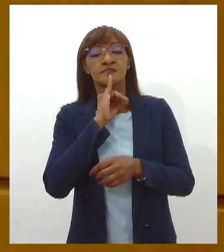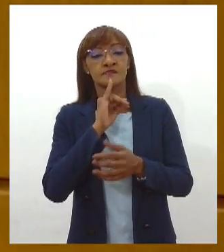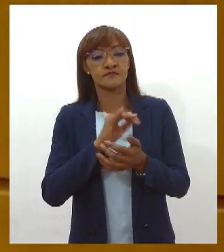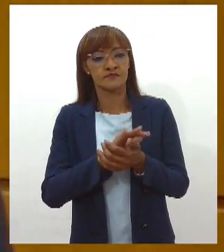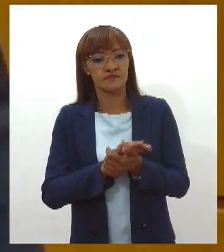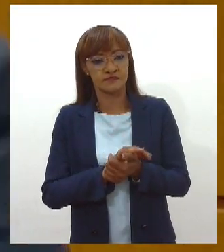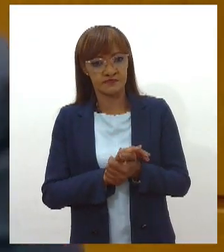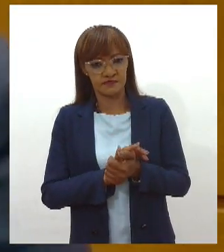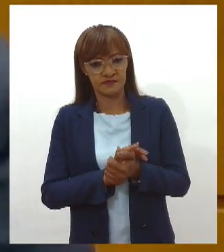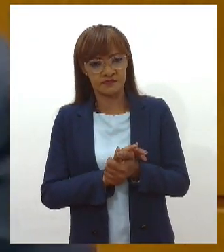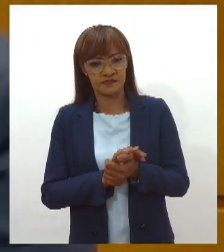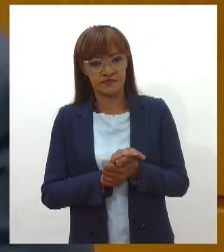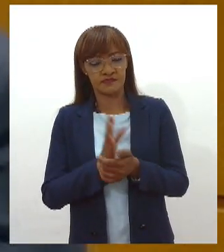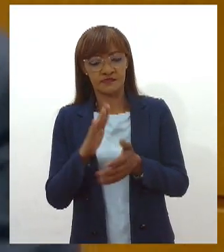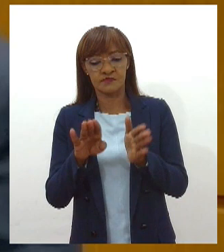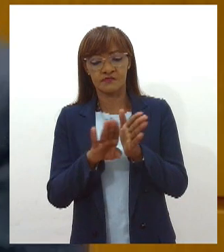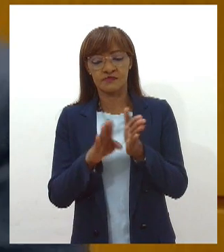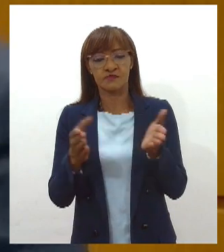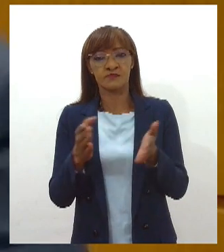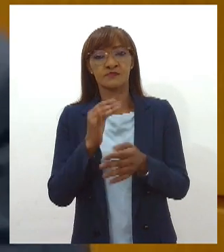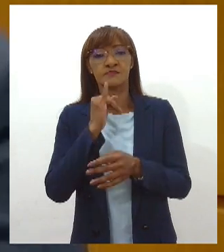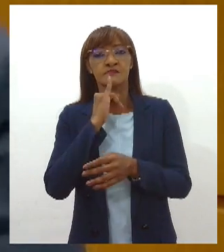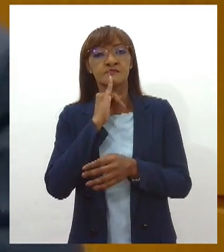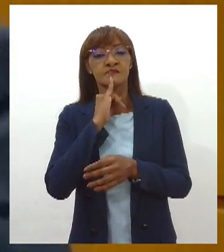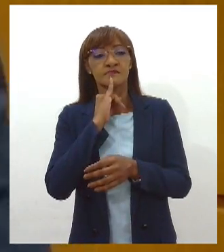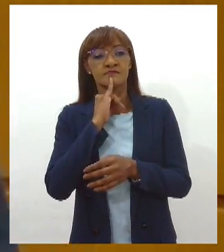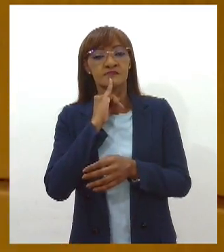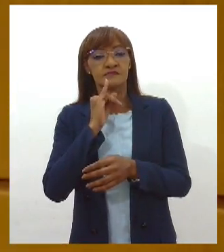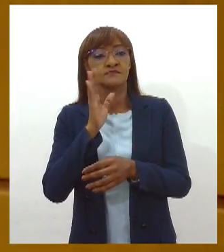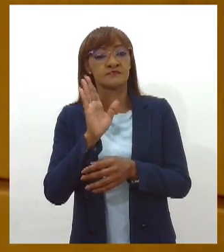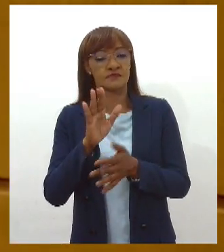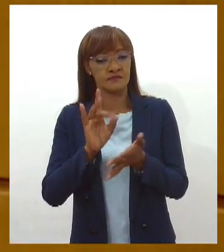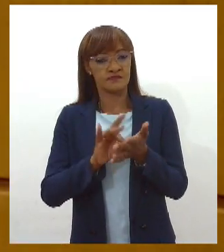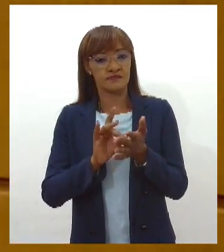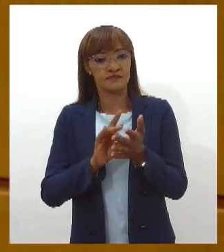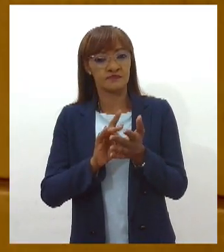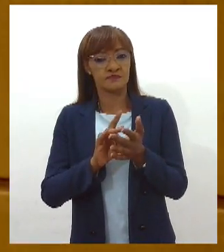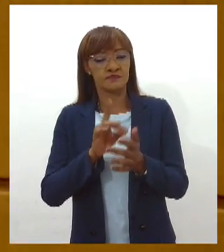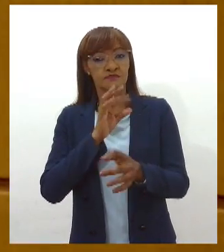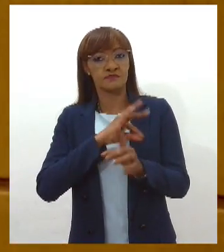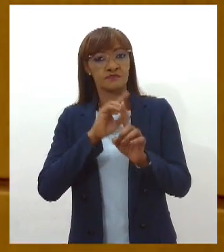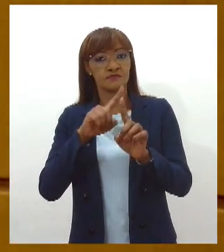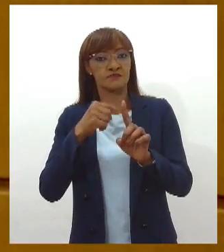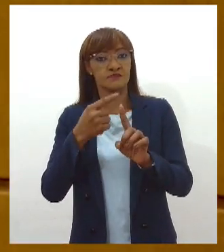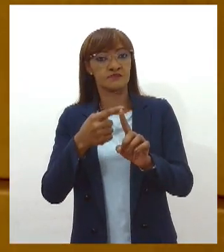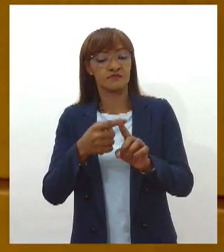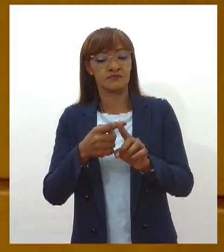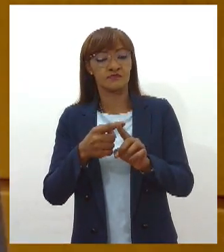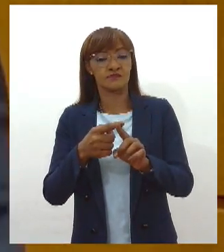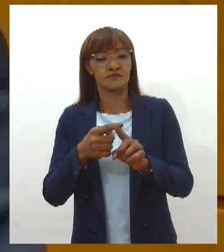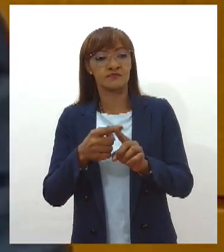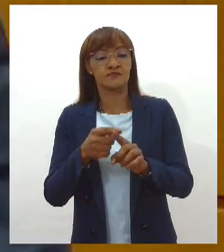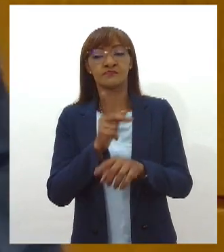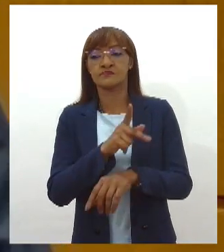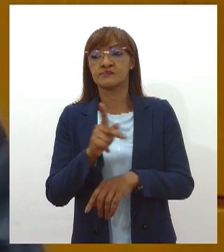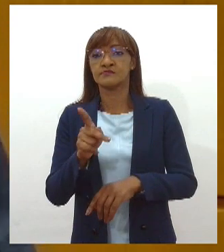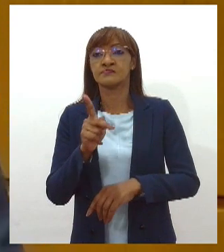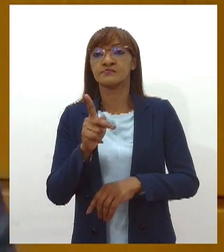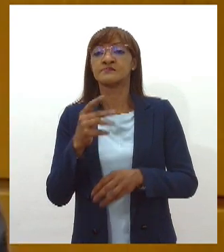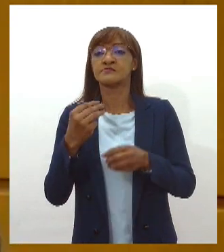já finalizando a sessão, de aumento do piso nacional do magistério no município de Itabaiana, mais